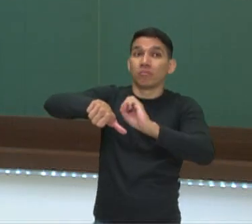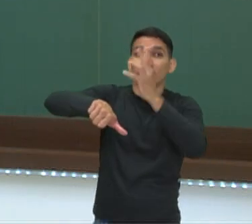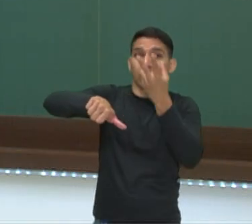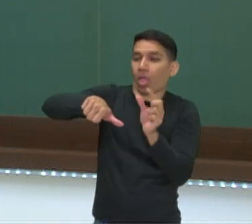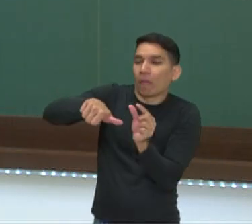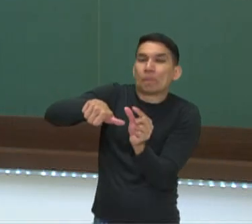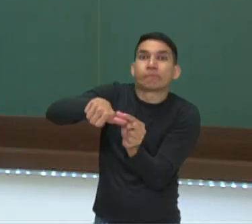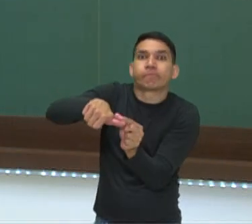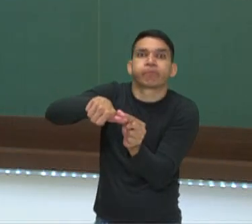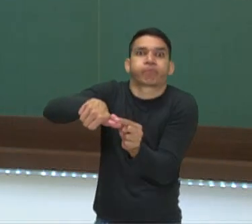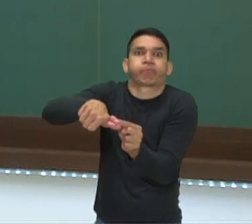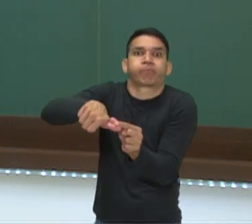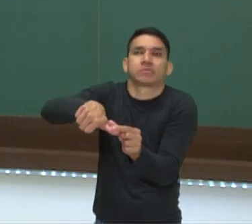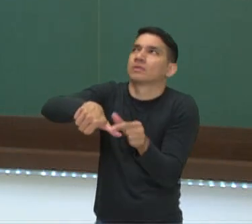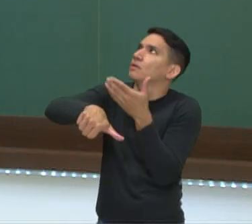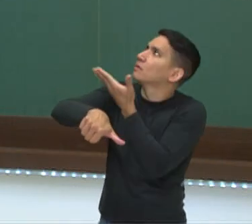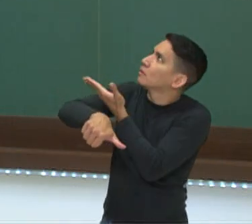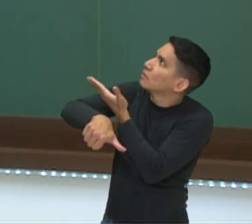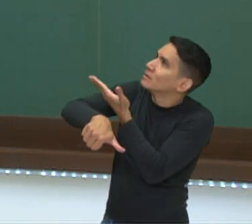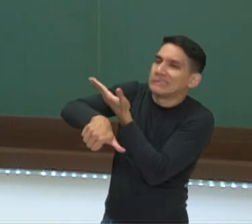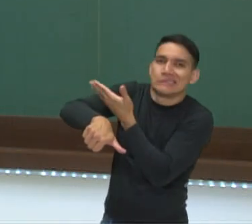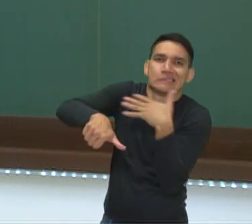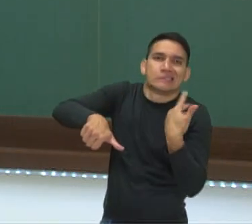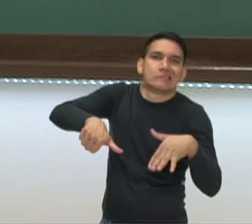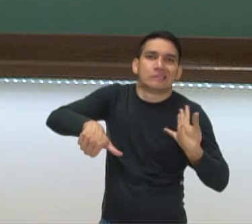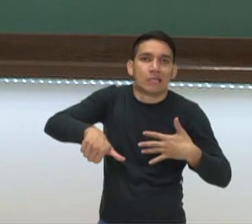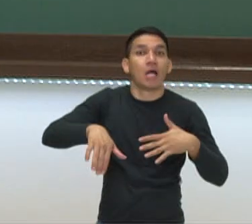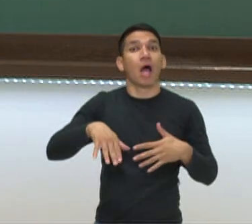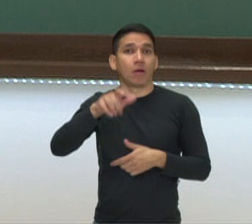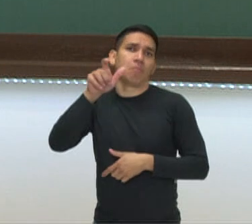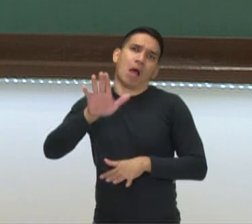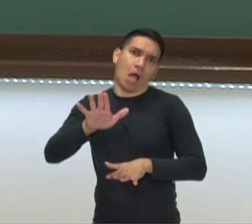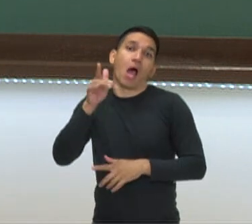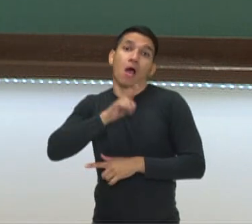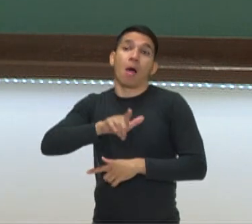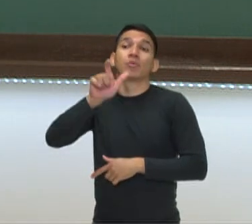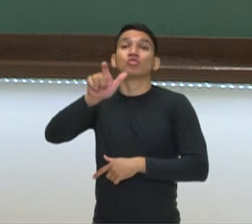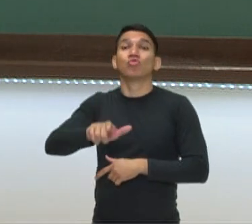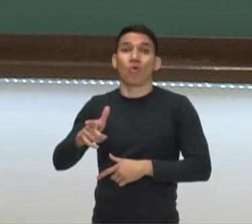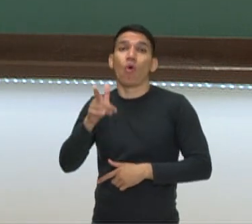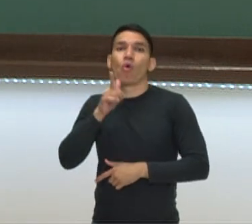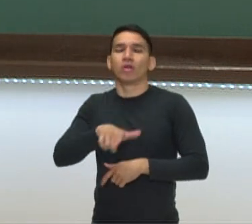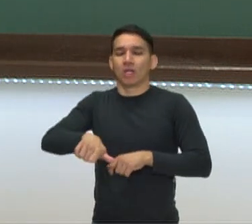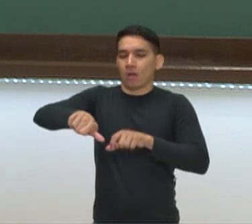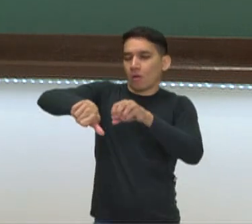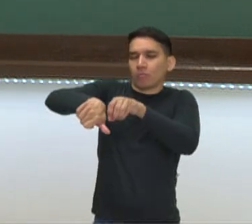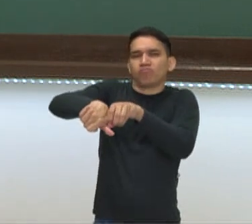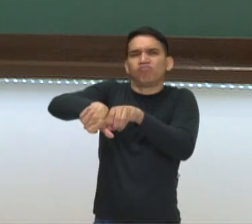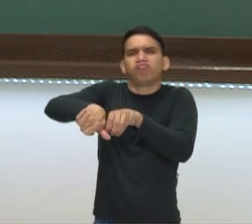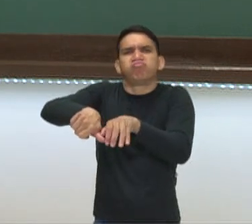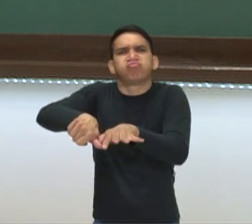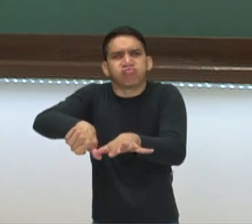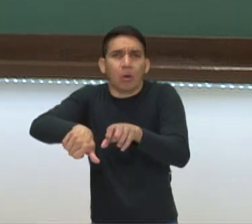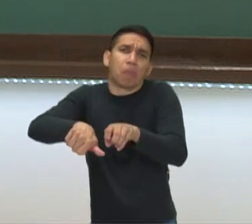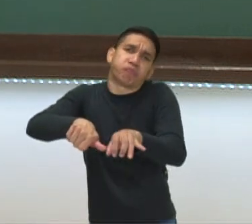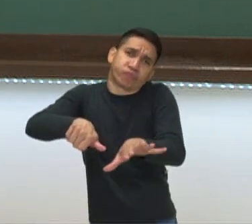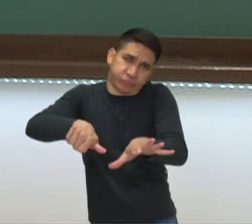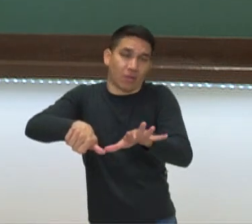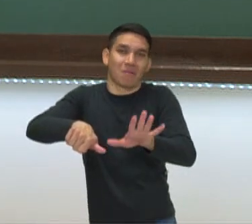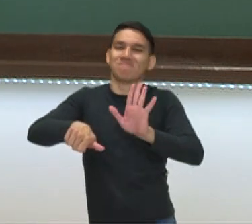deles, mas a pessoa, ela consegue eliminar essas pequenas pedrinhas pela urina muitas